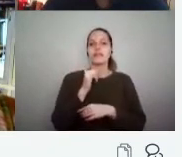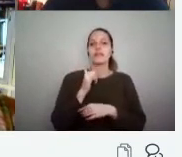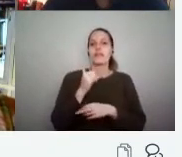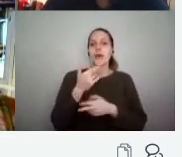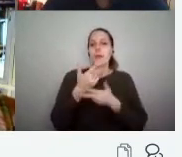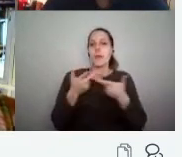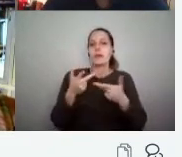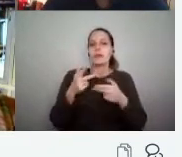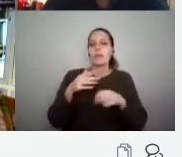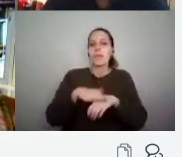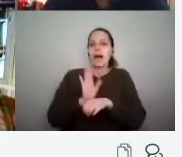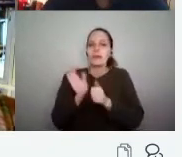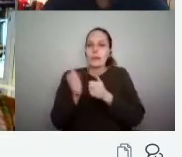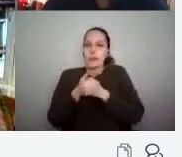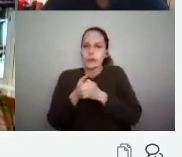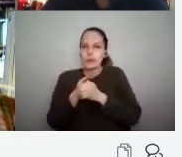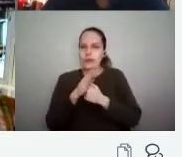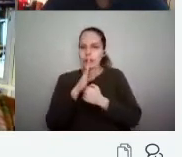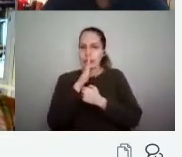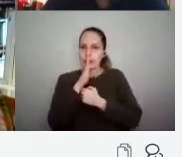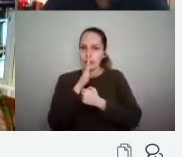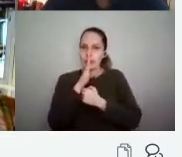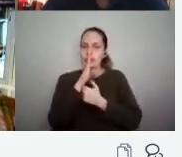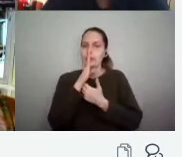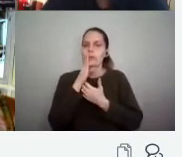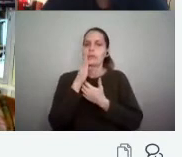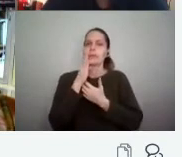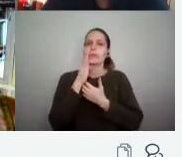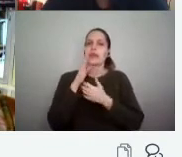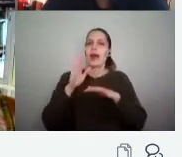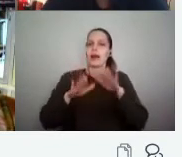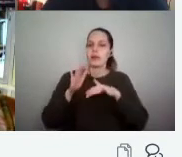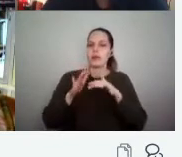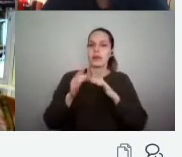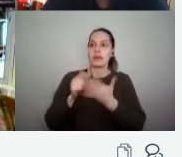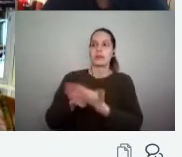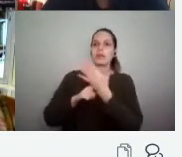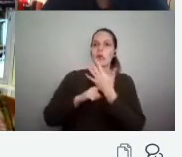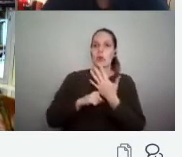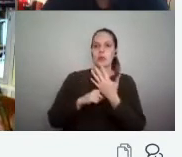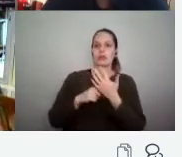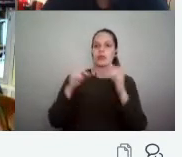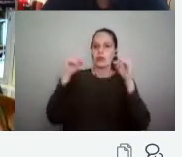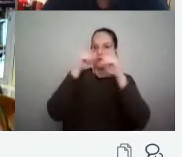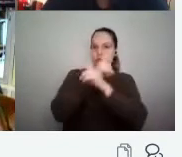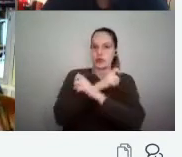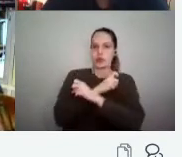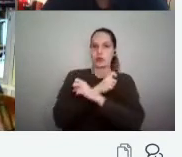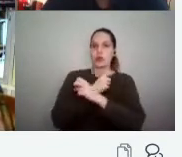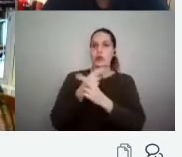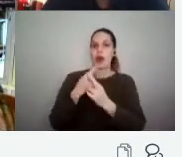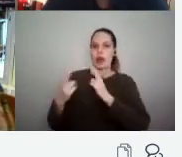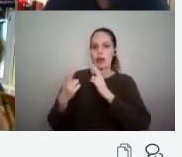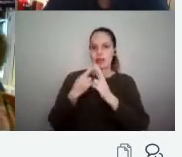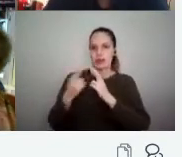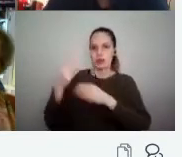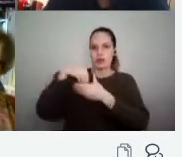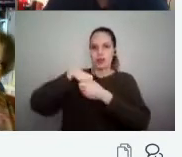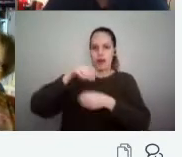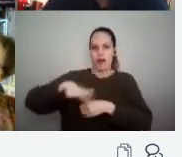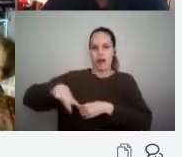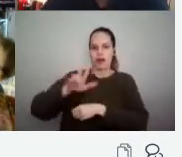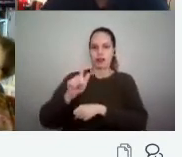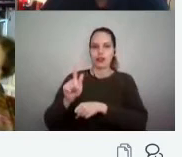mais silenciosas, podem dar notícias de dificuldades interrelacionais na gestão que a gente tem com